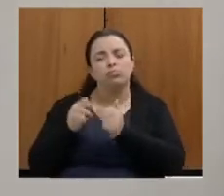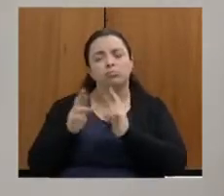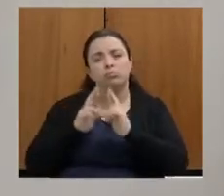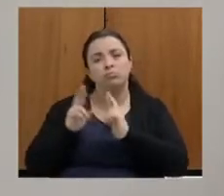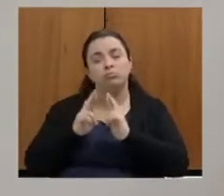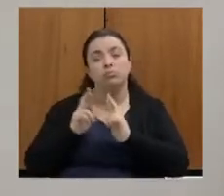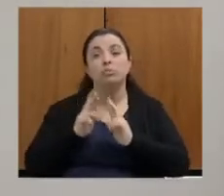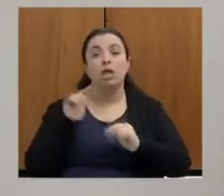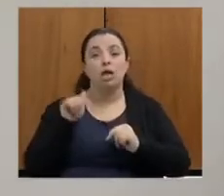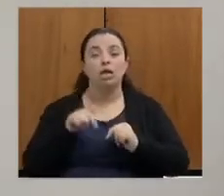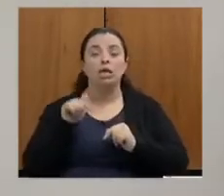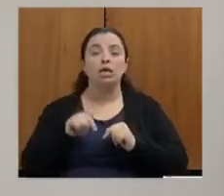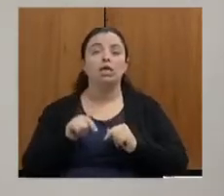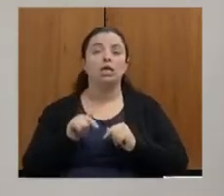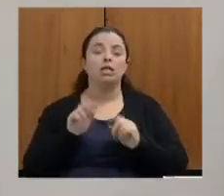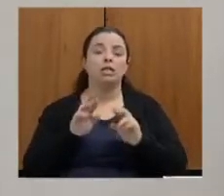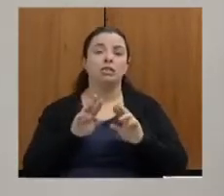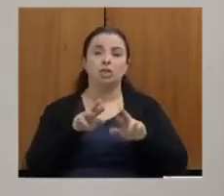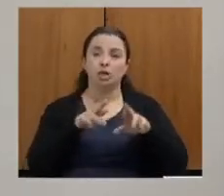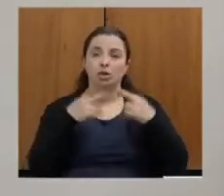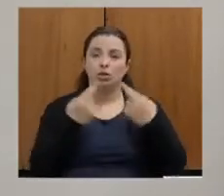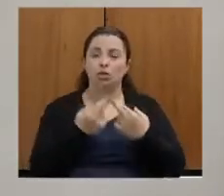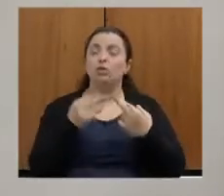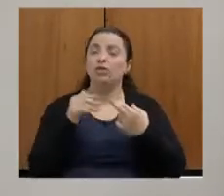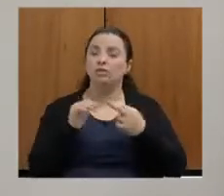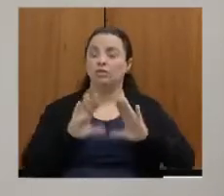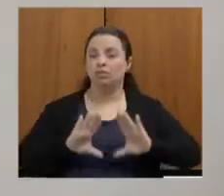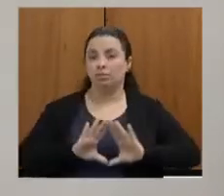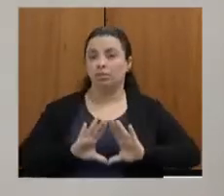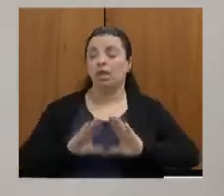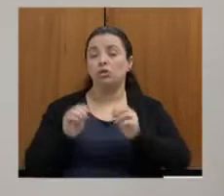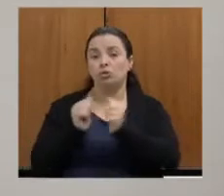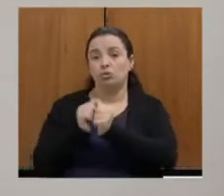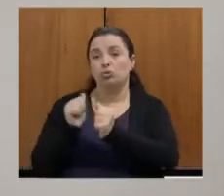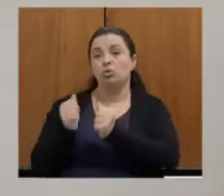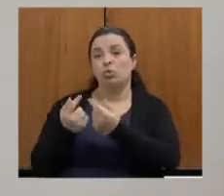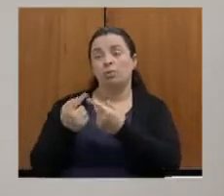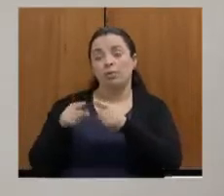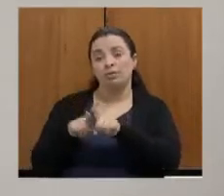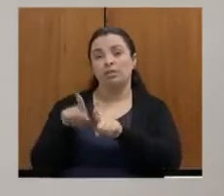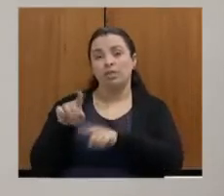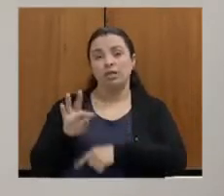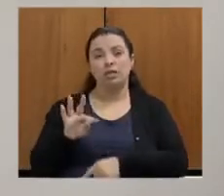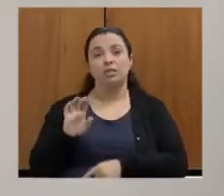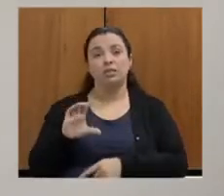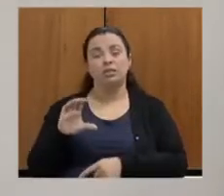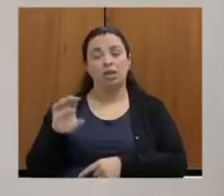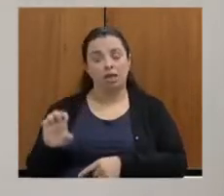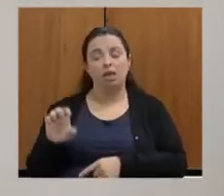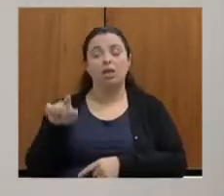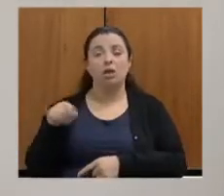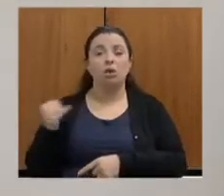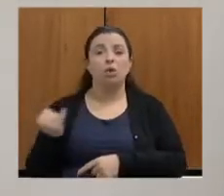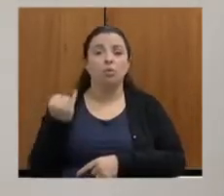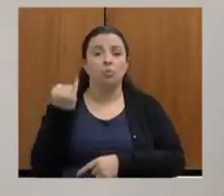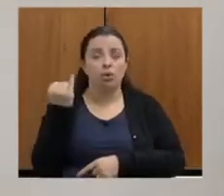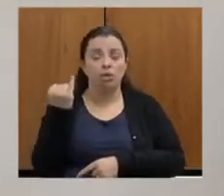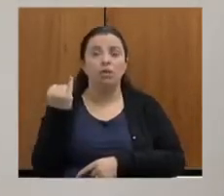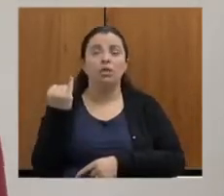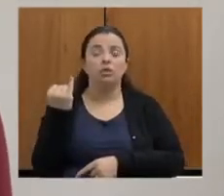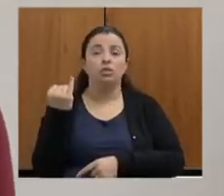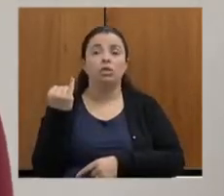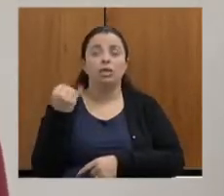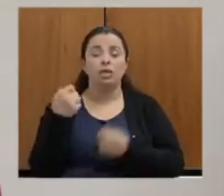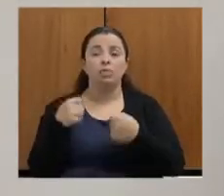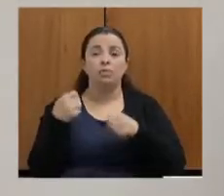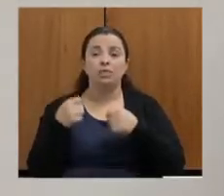na Assembleia com Tribunal de Contas que é um importante instrumento que precisa estar sempre aí em sintonia com as